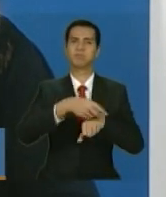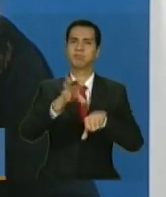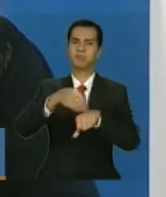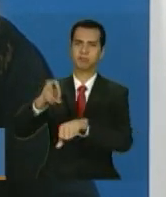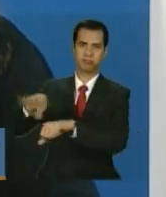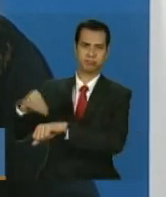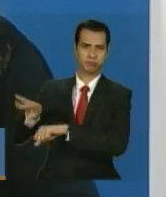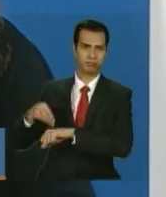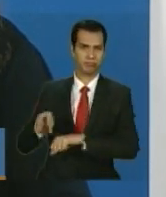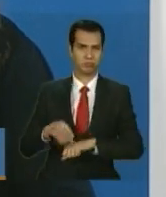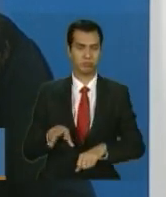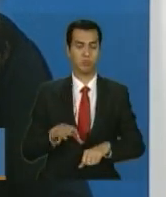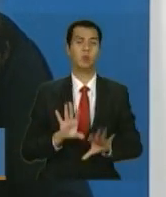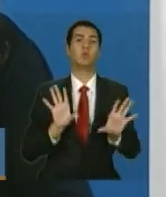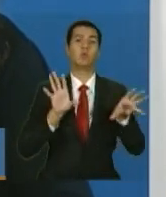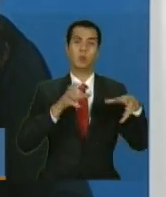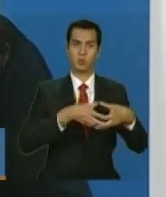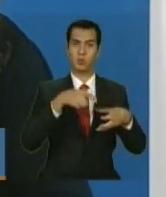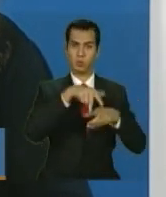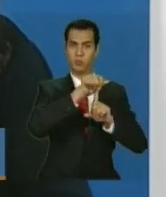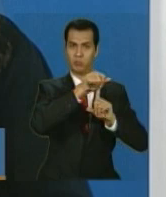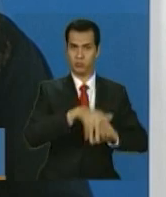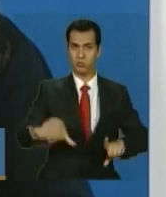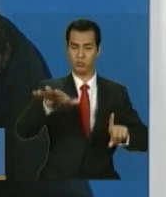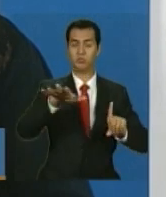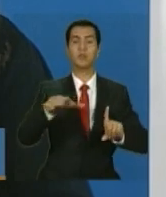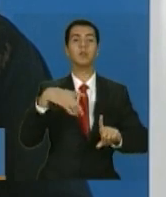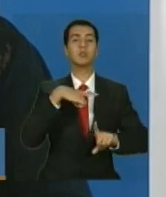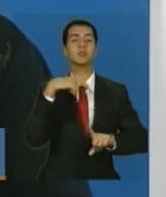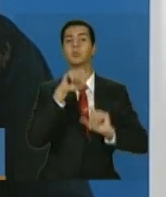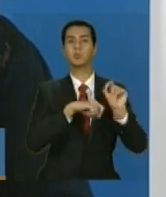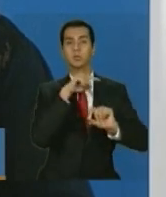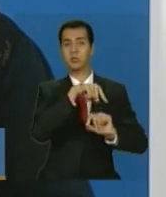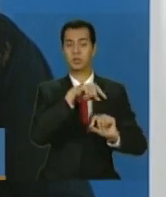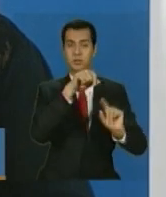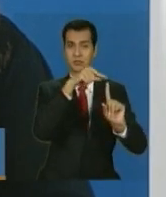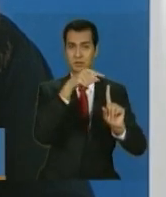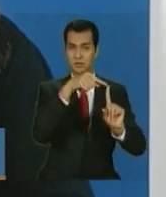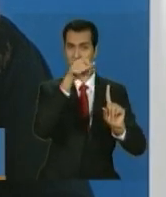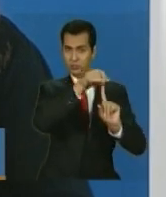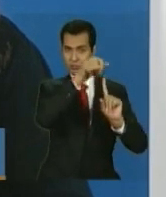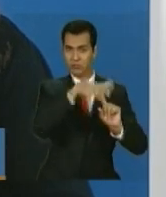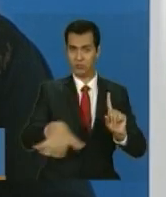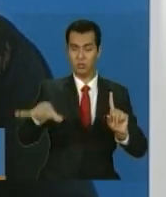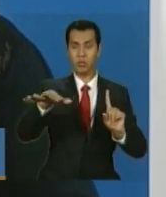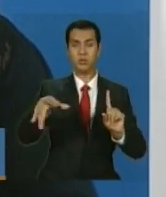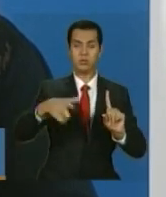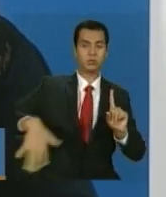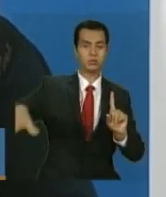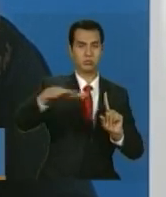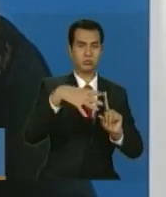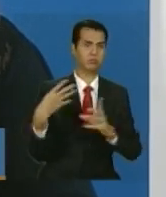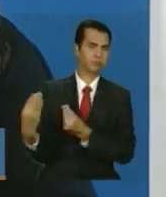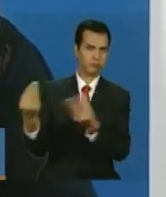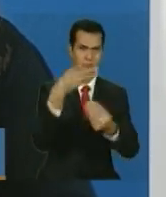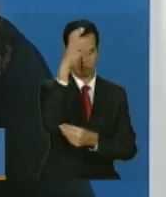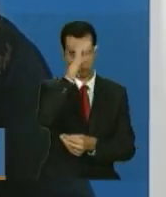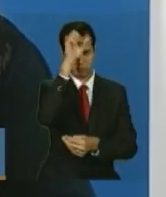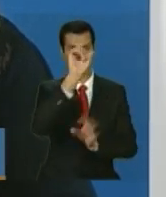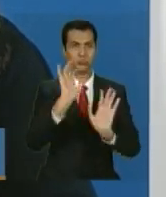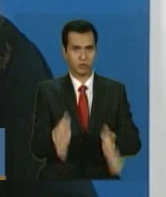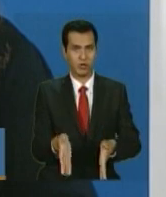capacitação, os multiplicadores e os entrevistadores já puderam aprender corretamente a proceder ao cadastramento de famílias